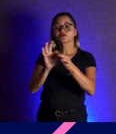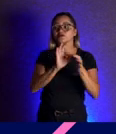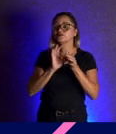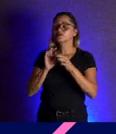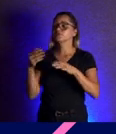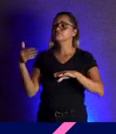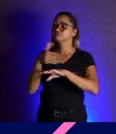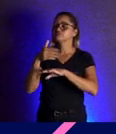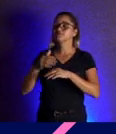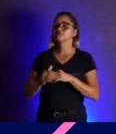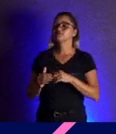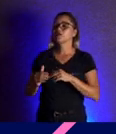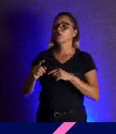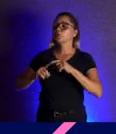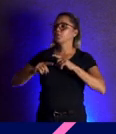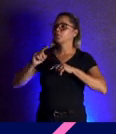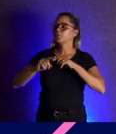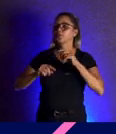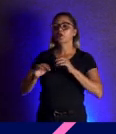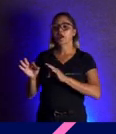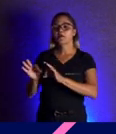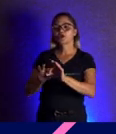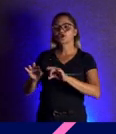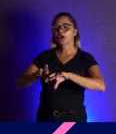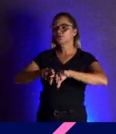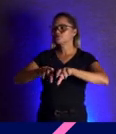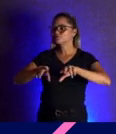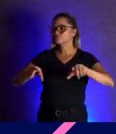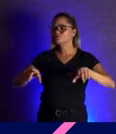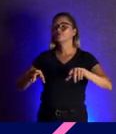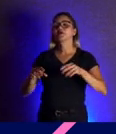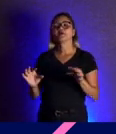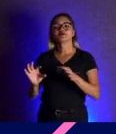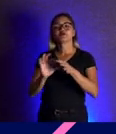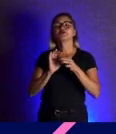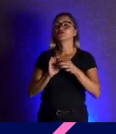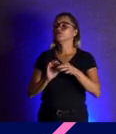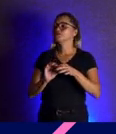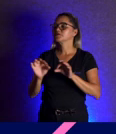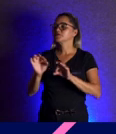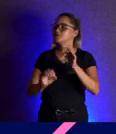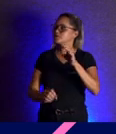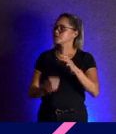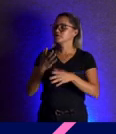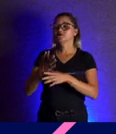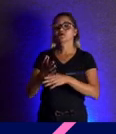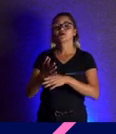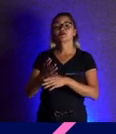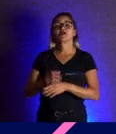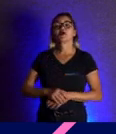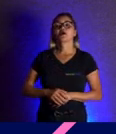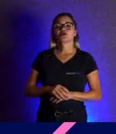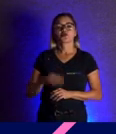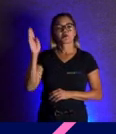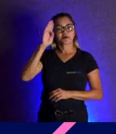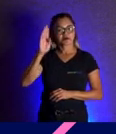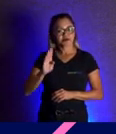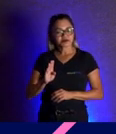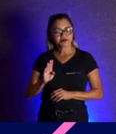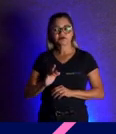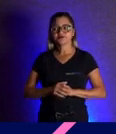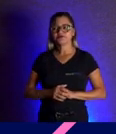foram construindo os diversos projetos e iniciativas da Open Knowledge Brasil. Eu não sei se vocês